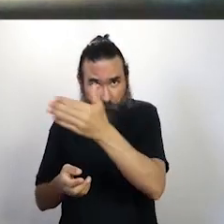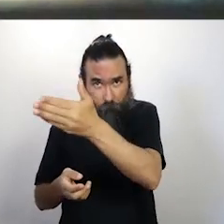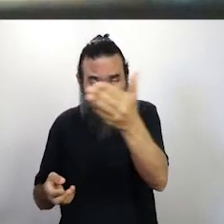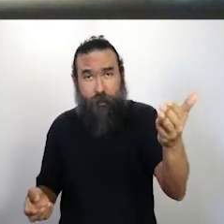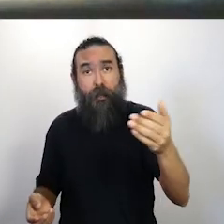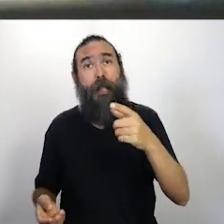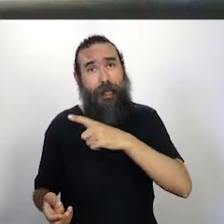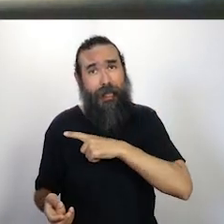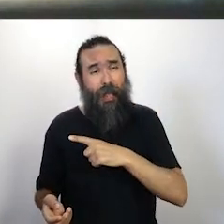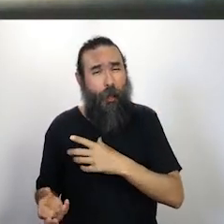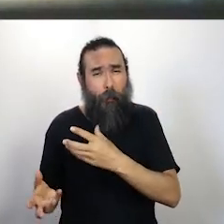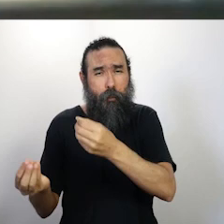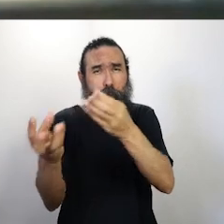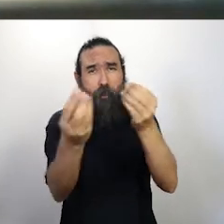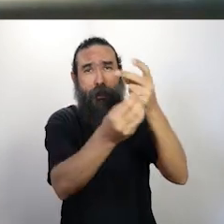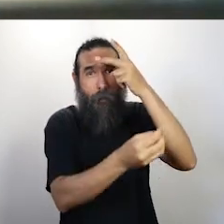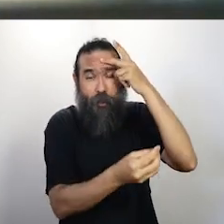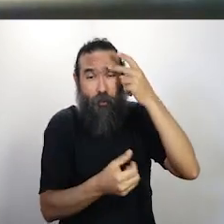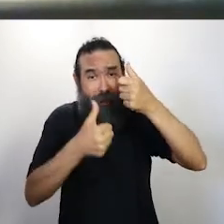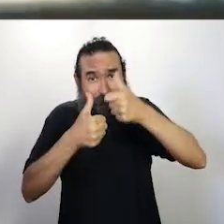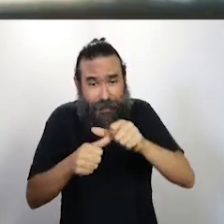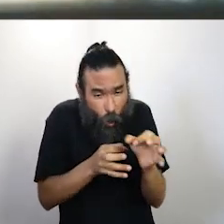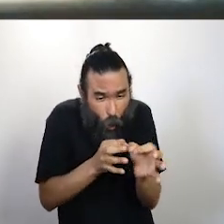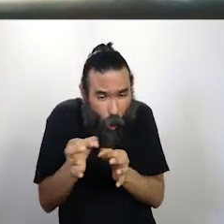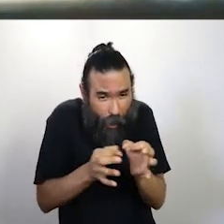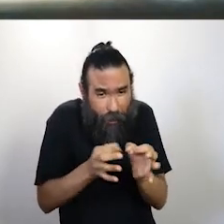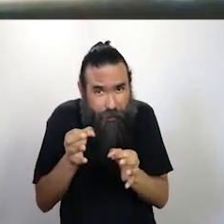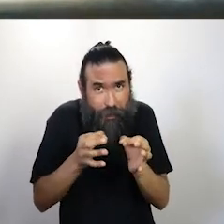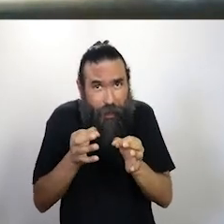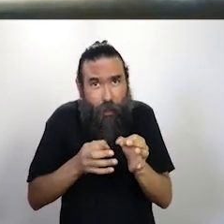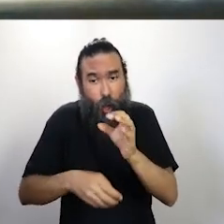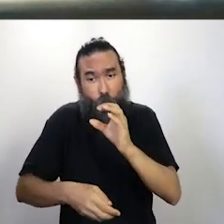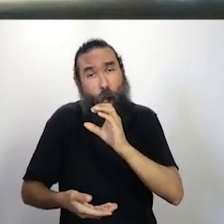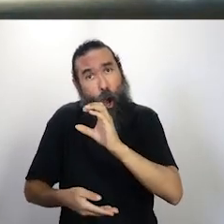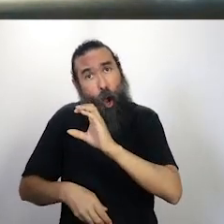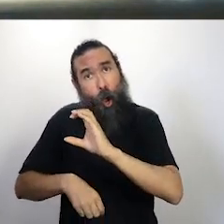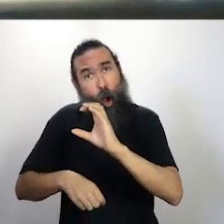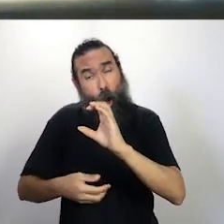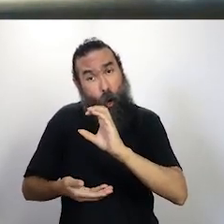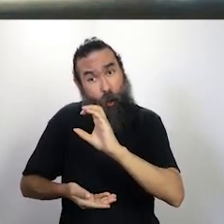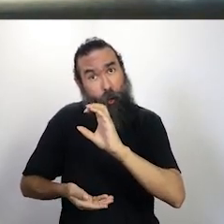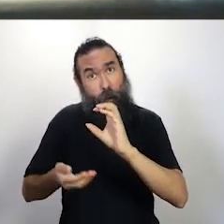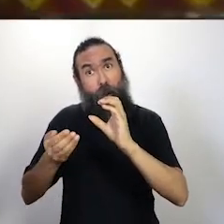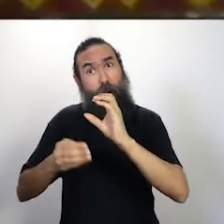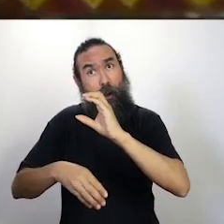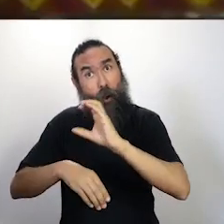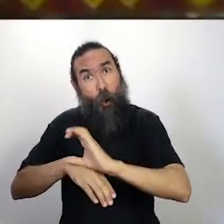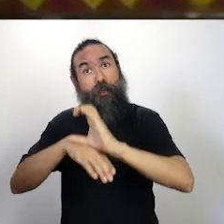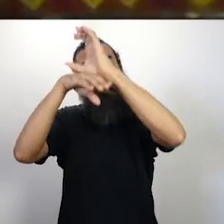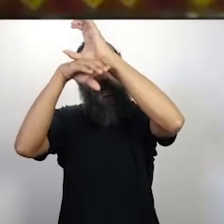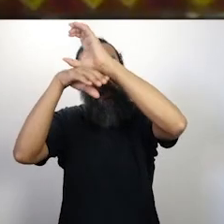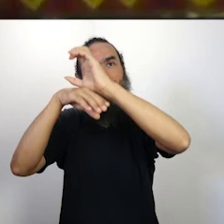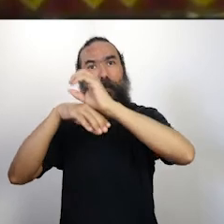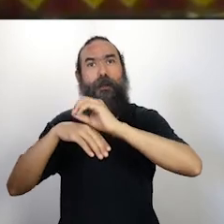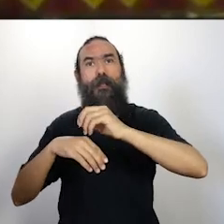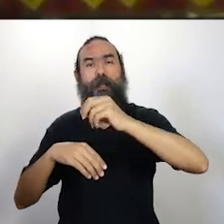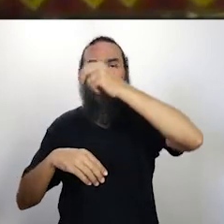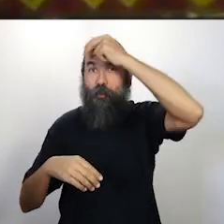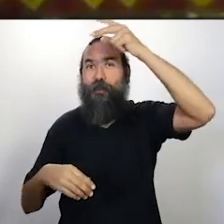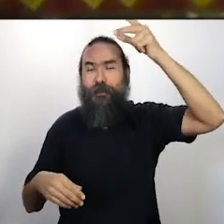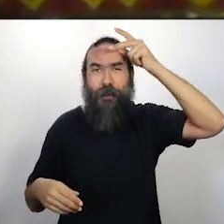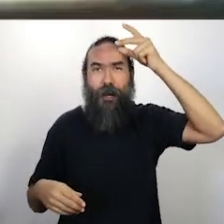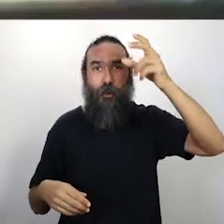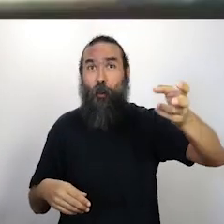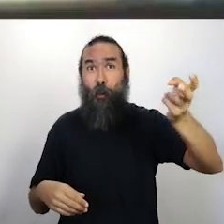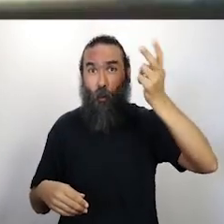articulando nos conselhos municipais estaduais de cultura a galera está pedindo que os editais eles tenham vínculo de apensamento